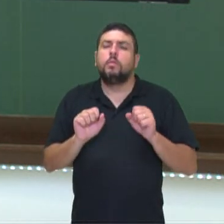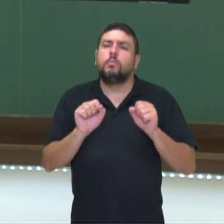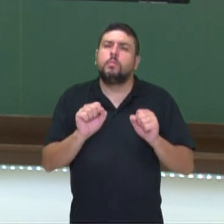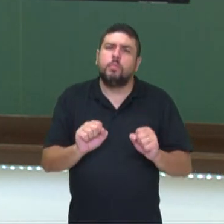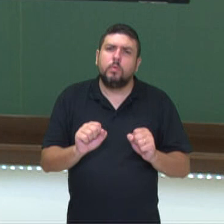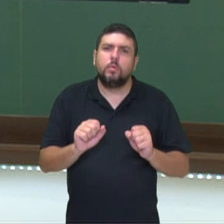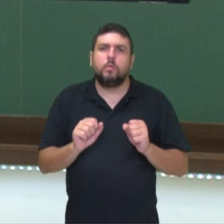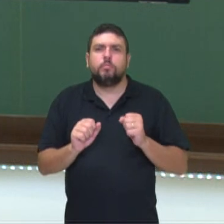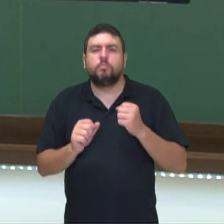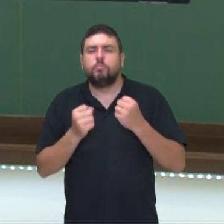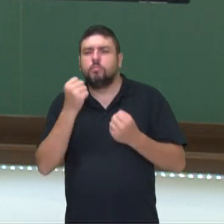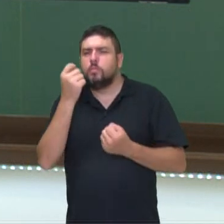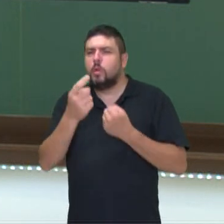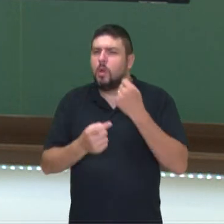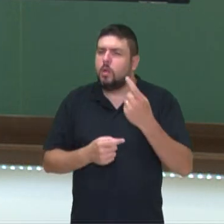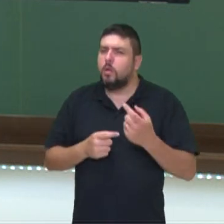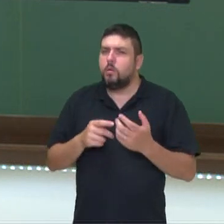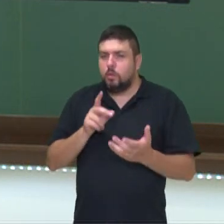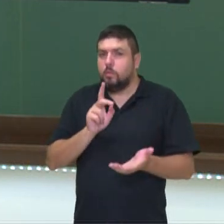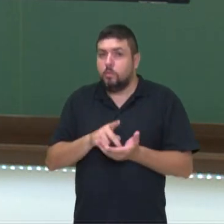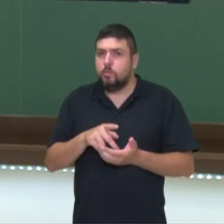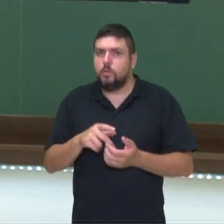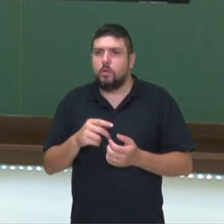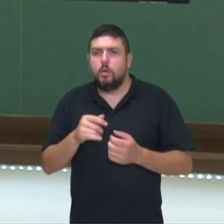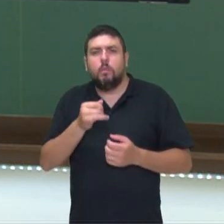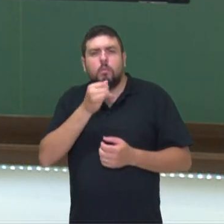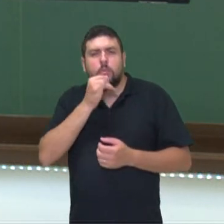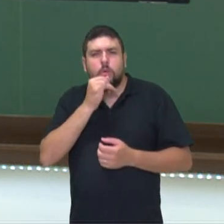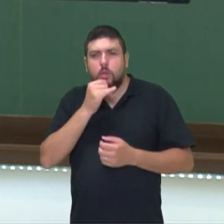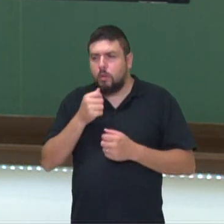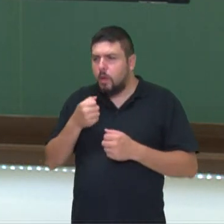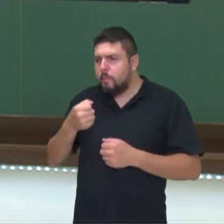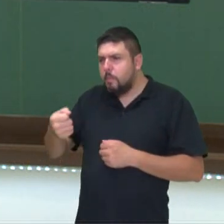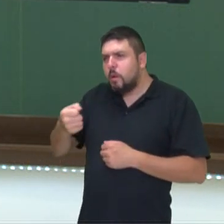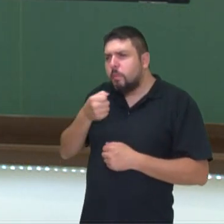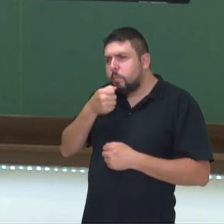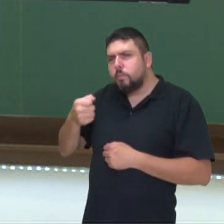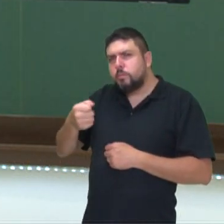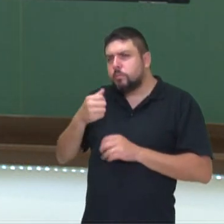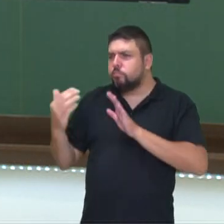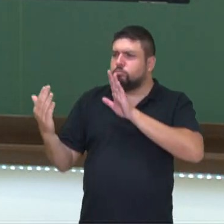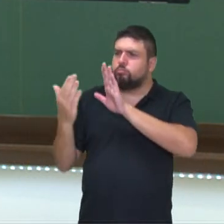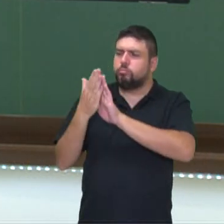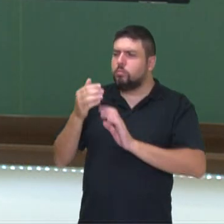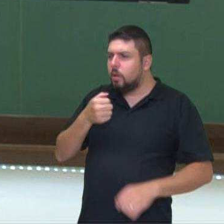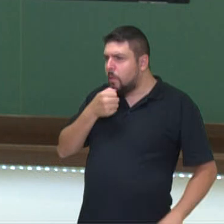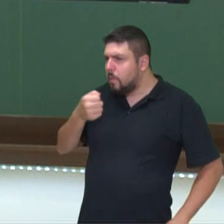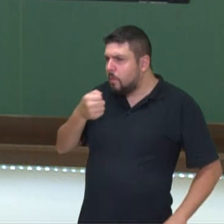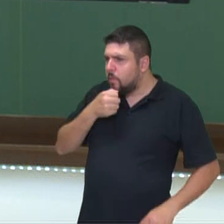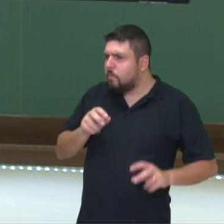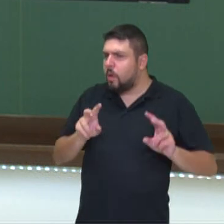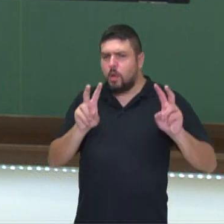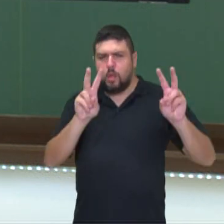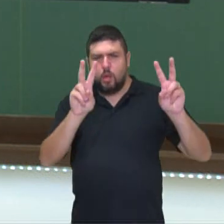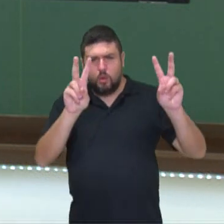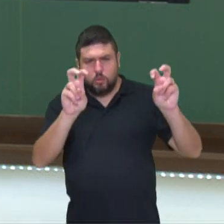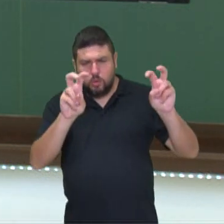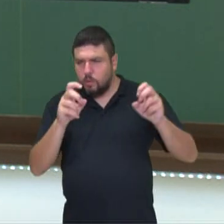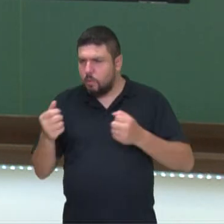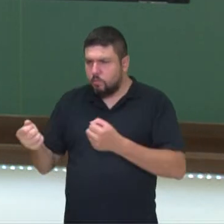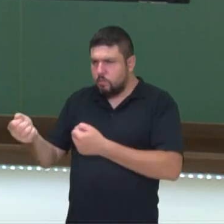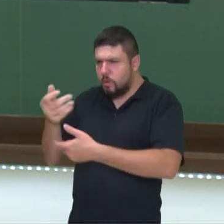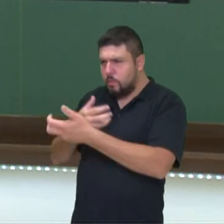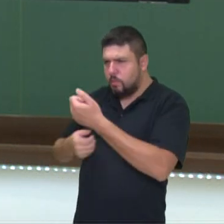e muitas vezes ele faz isso, uma entrevista, coleta um depoimento de alguém sobre aquela temática, sobre aquele